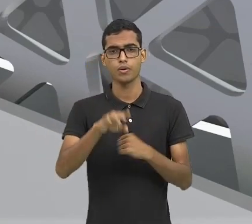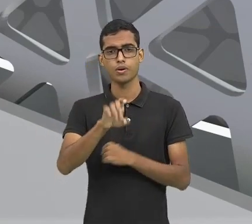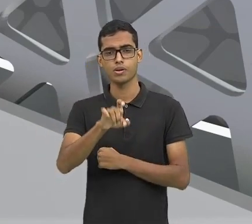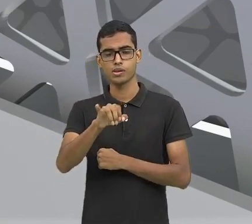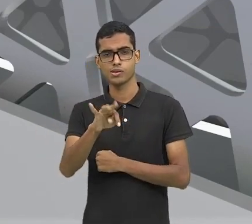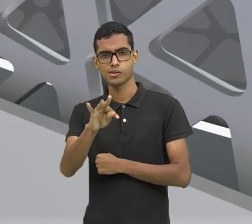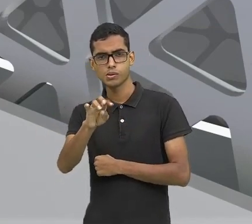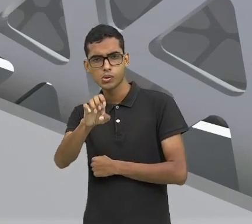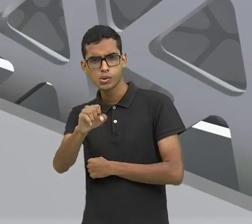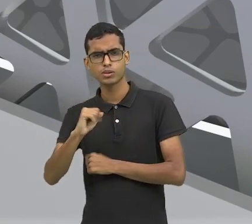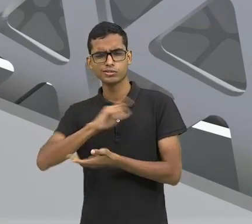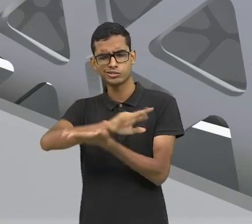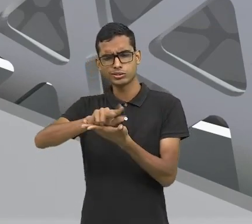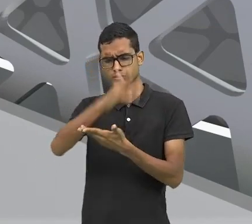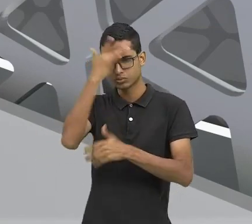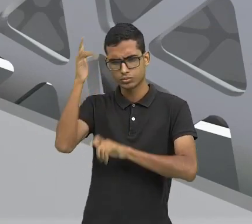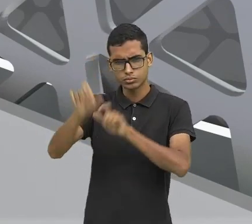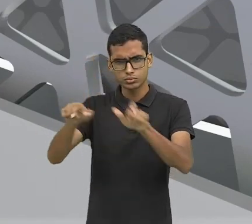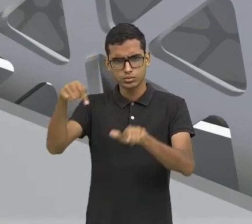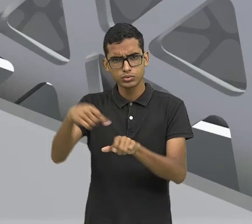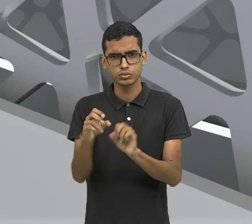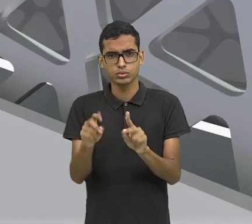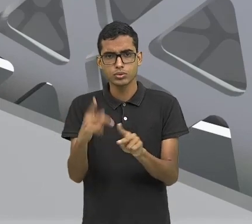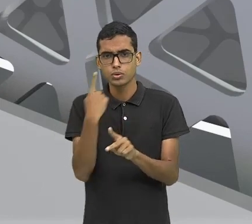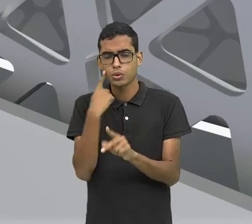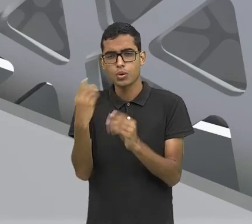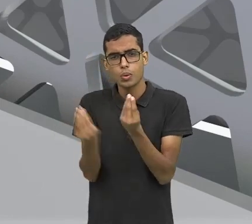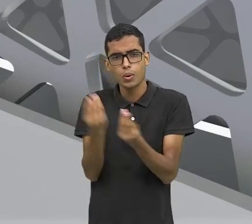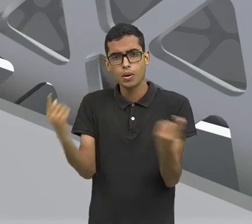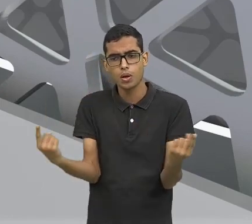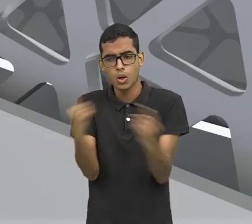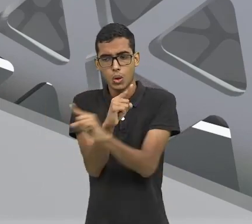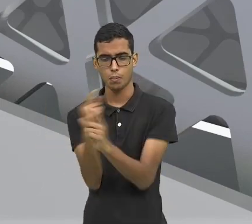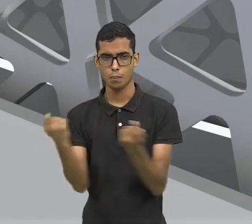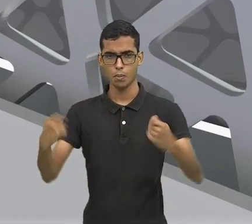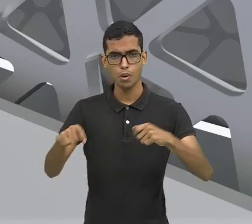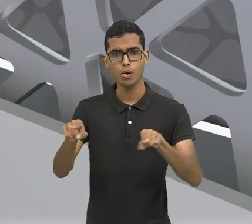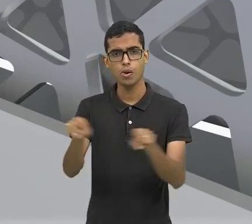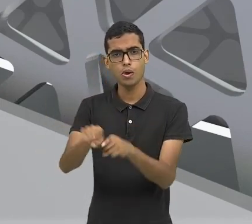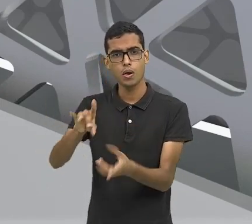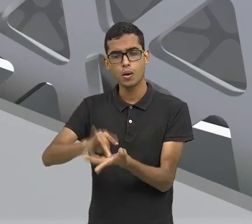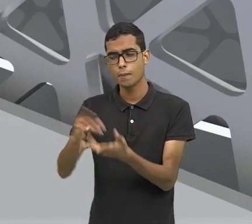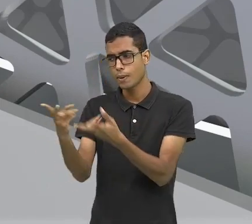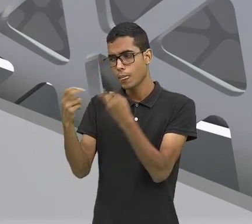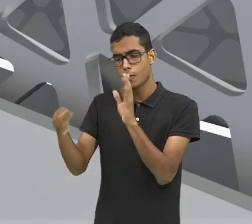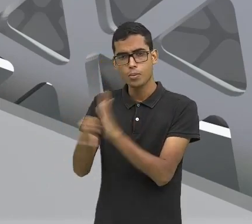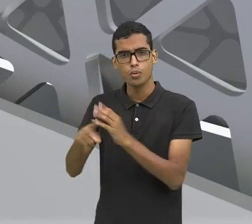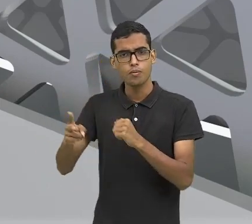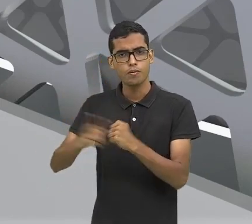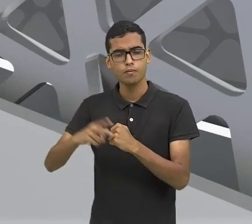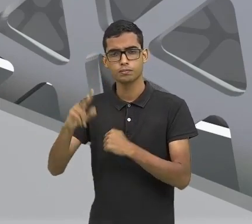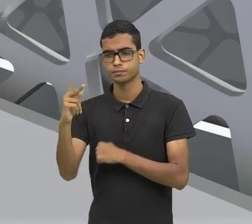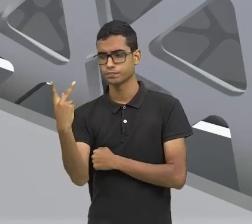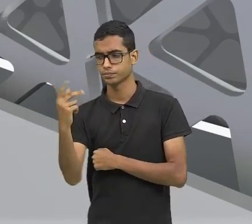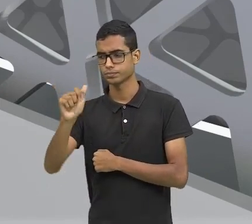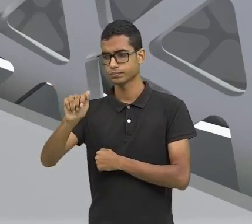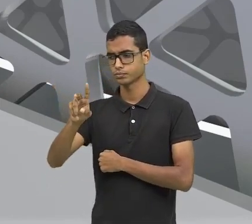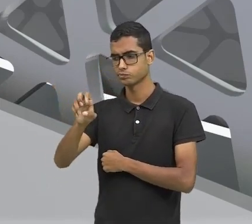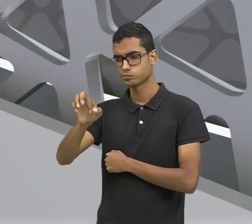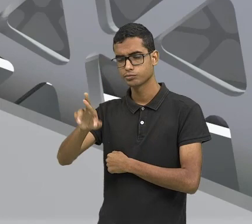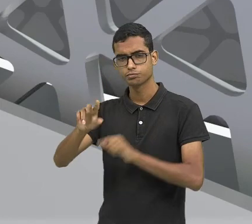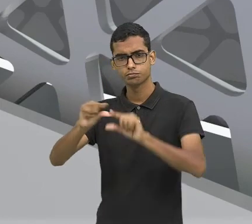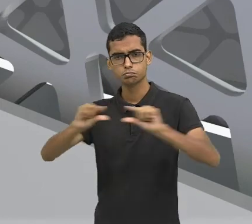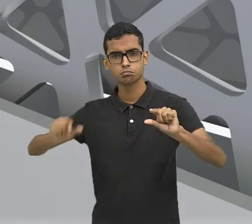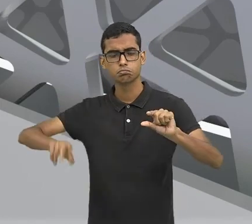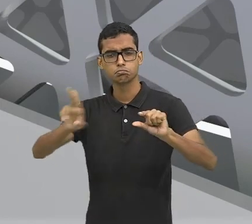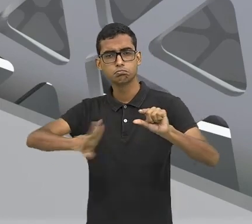Existem muitas pessoas aqui. Como essa troca é possível, percebam que o verbo haver, no primeiro enunciado,